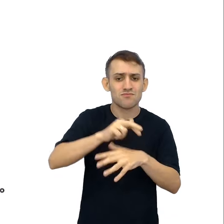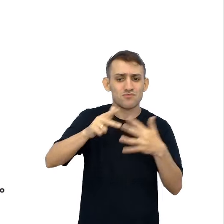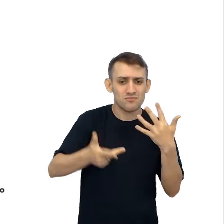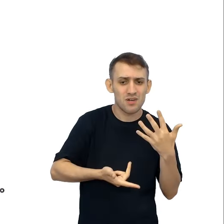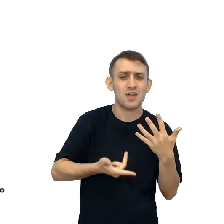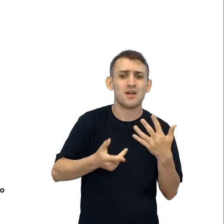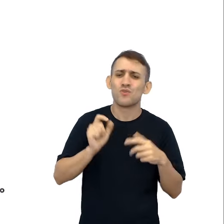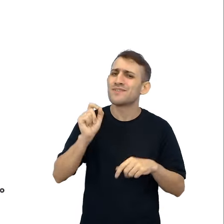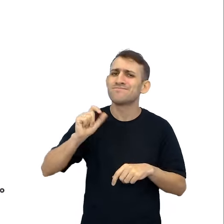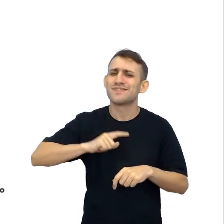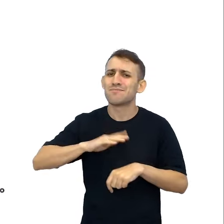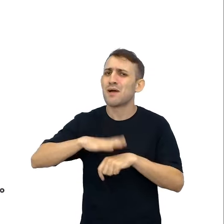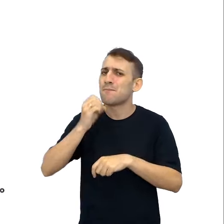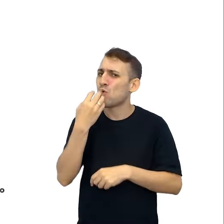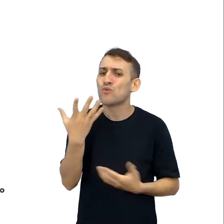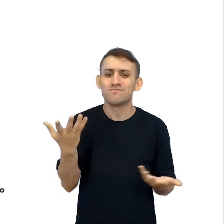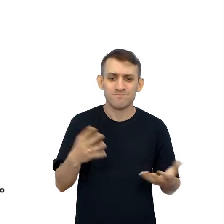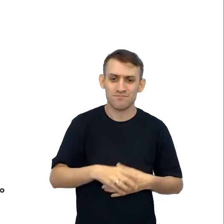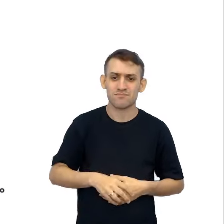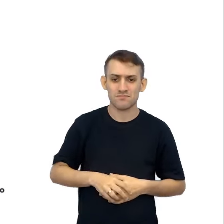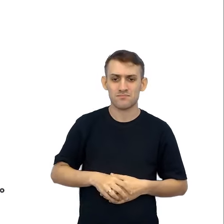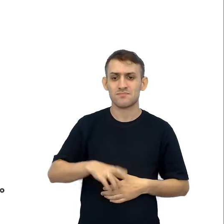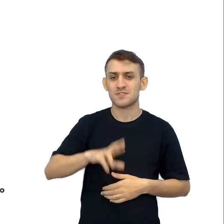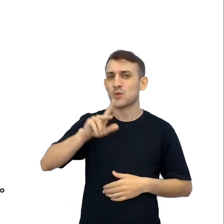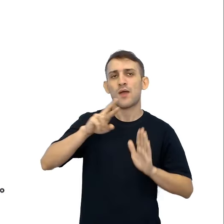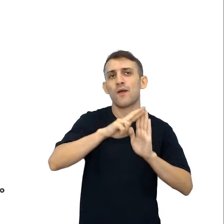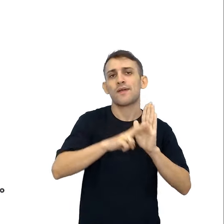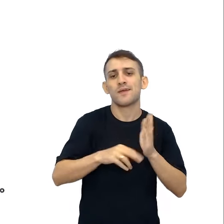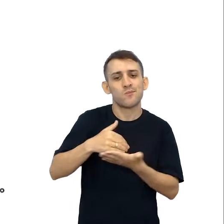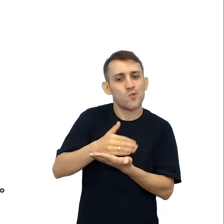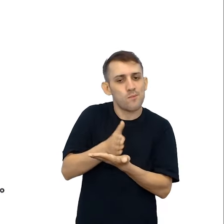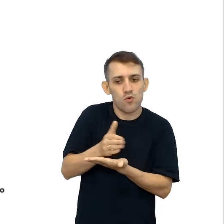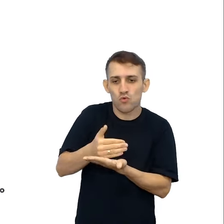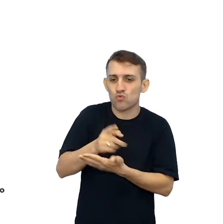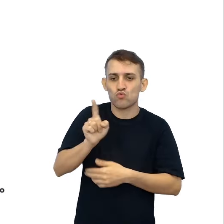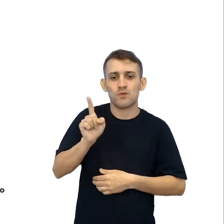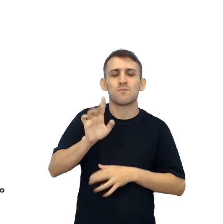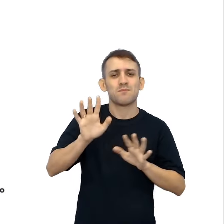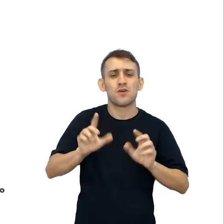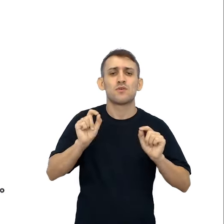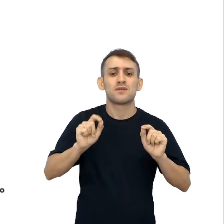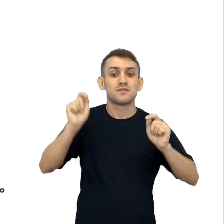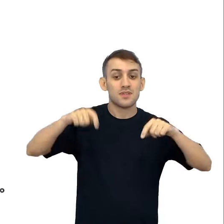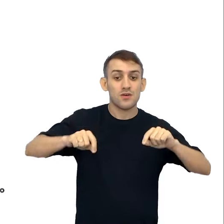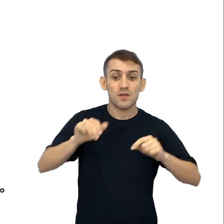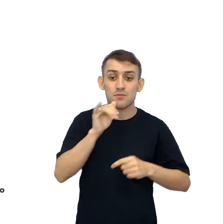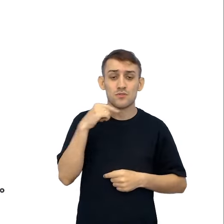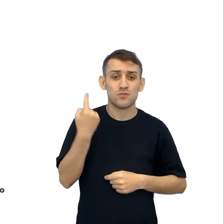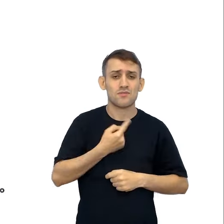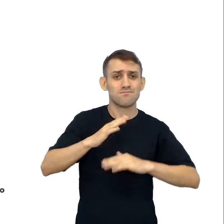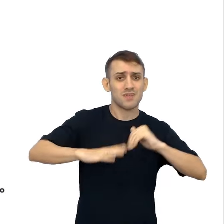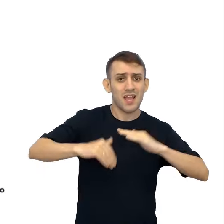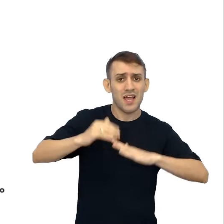interdisciplinaridade, o que mais tem de novo, né? Então, assim, não há uma receita de bolo, mas há, sim, na verdade, o praticar. Essa prática tem que